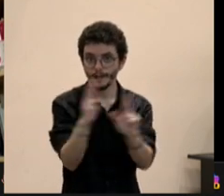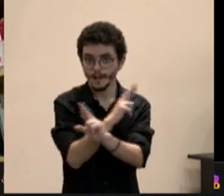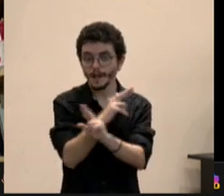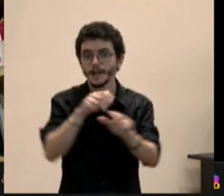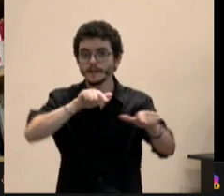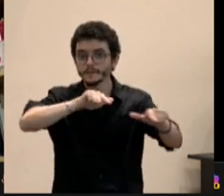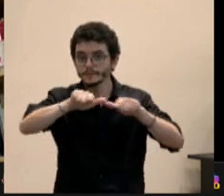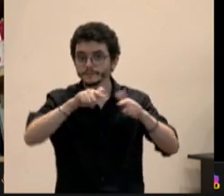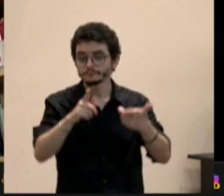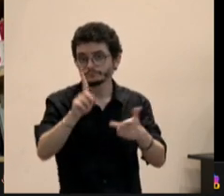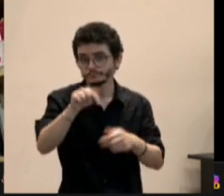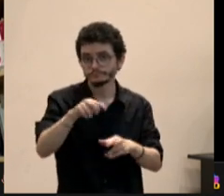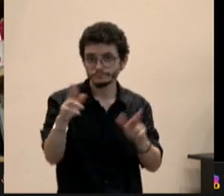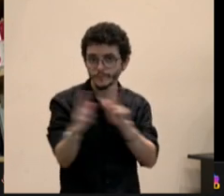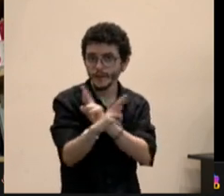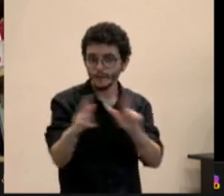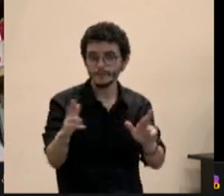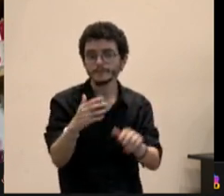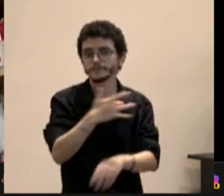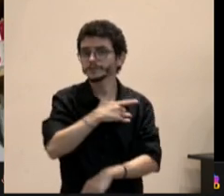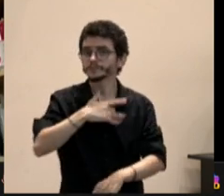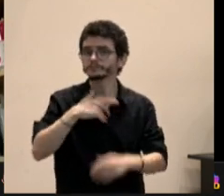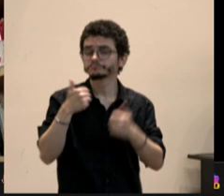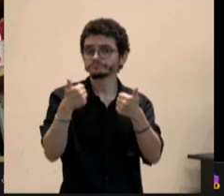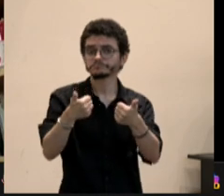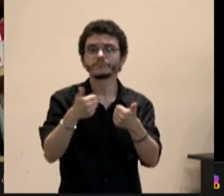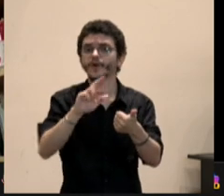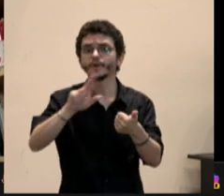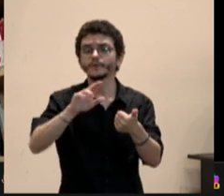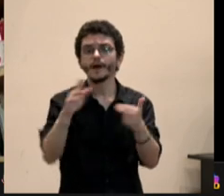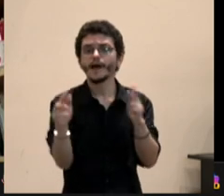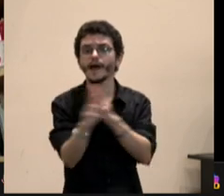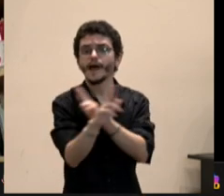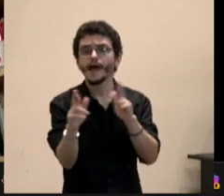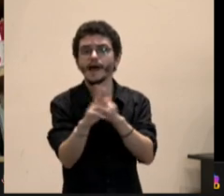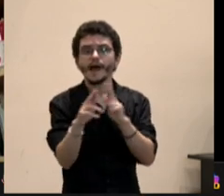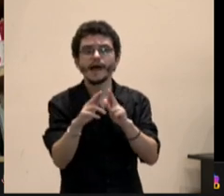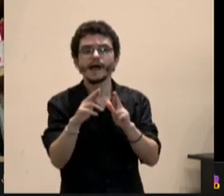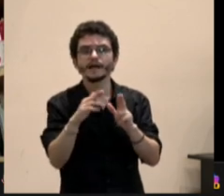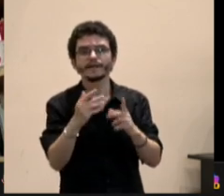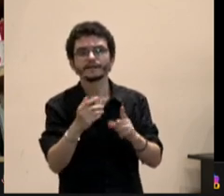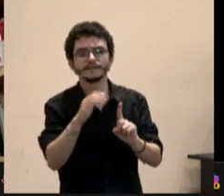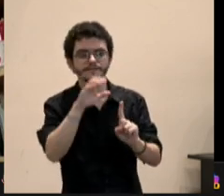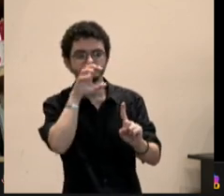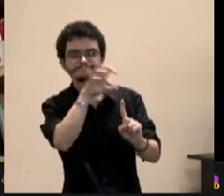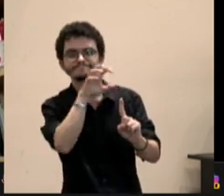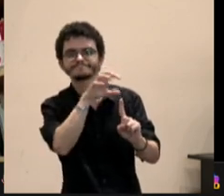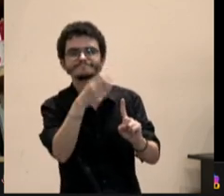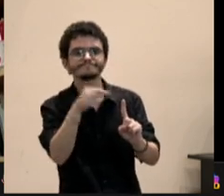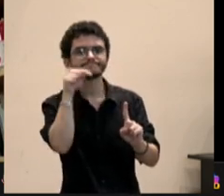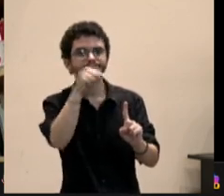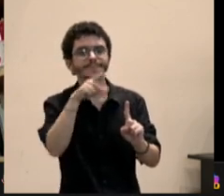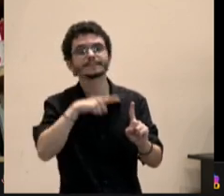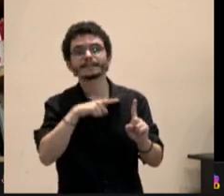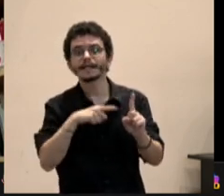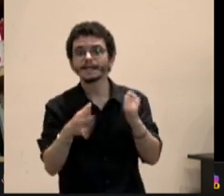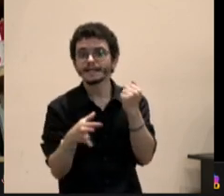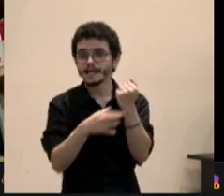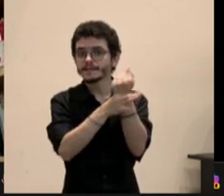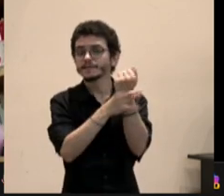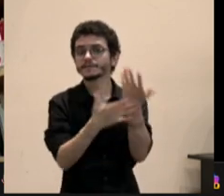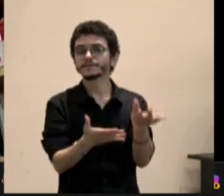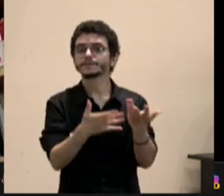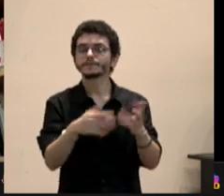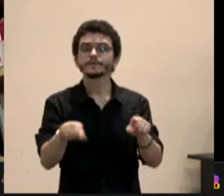que sejam relações saudáveis e não relações assediosas, e para isso se ter a segurança